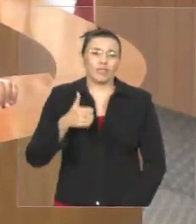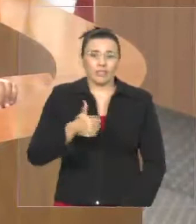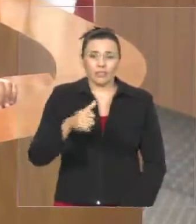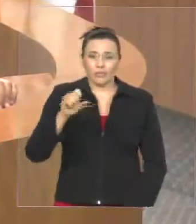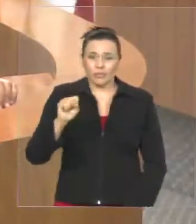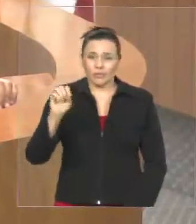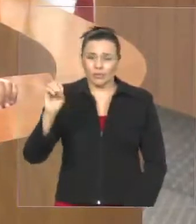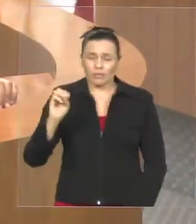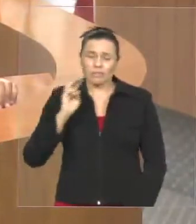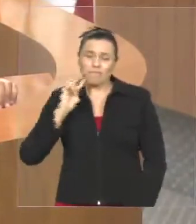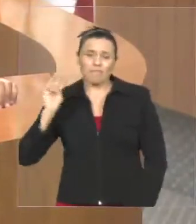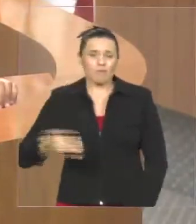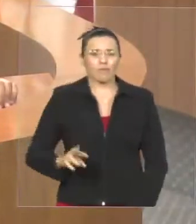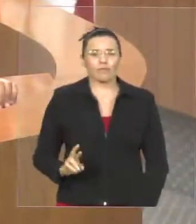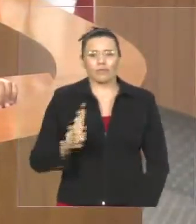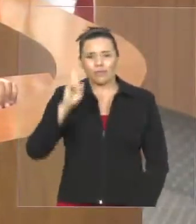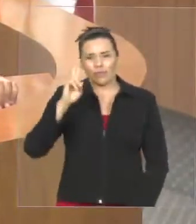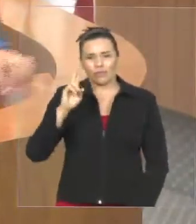saúde.